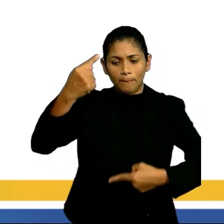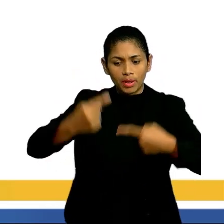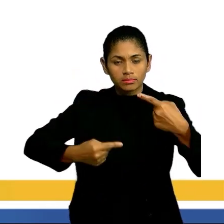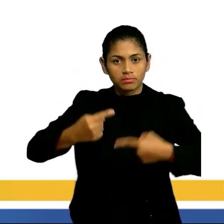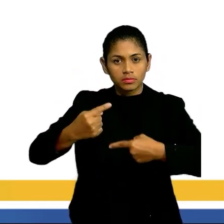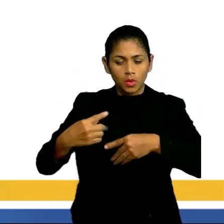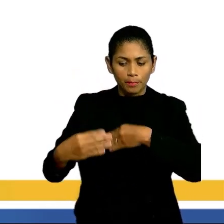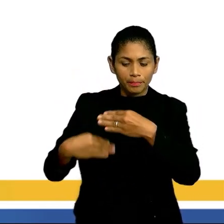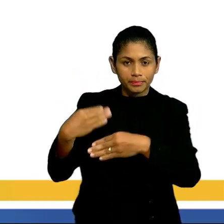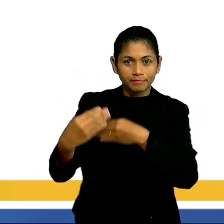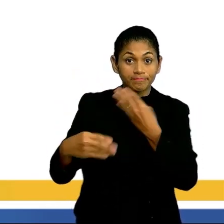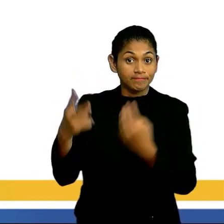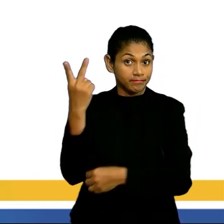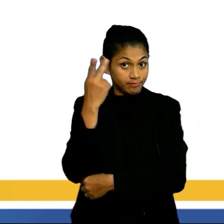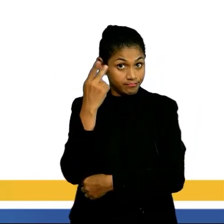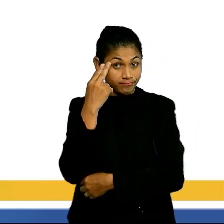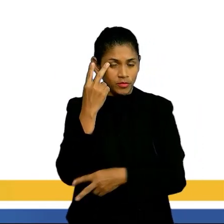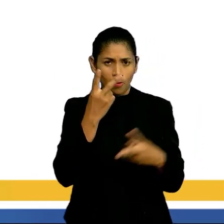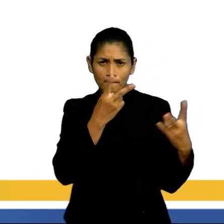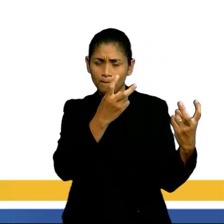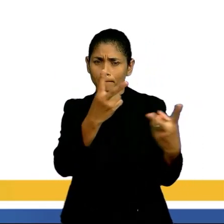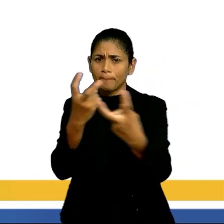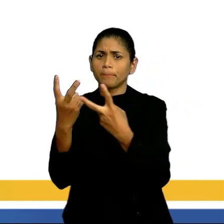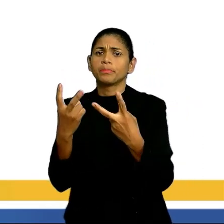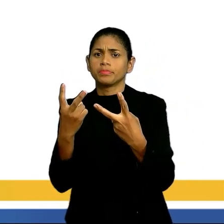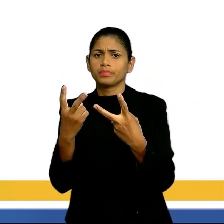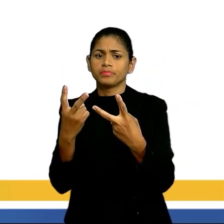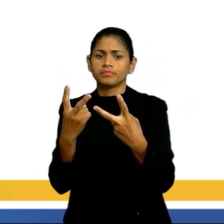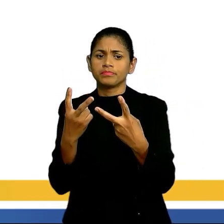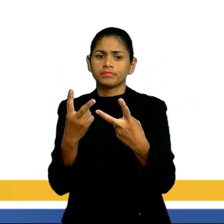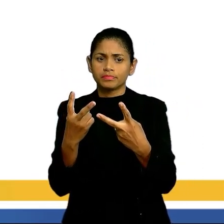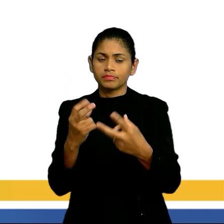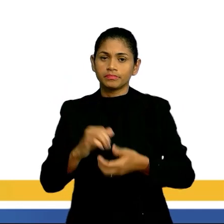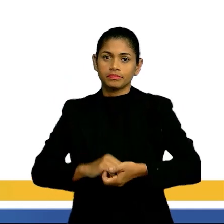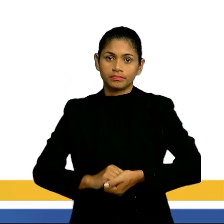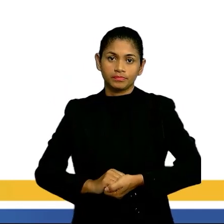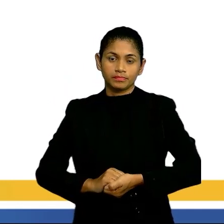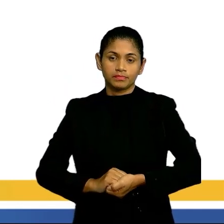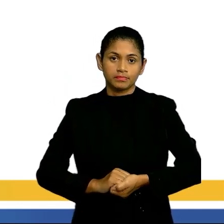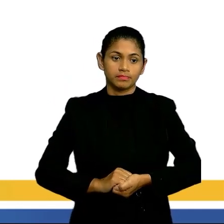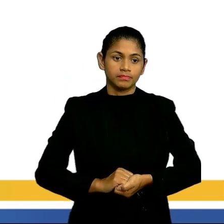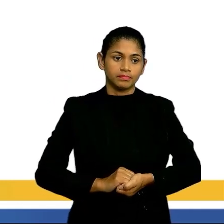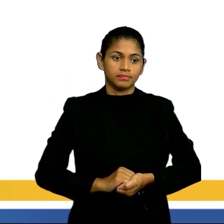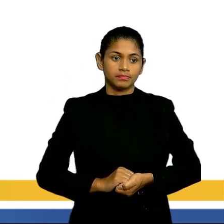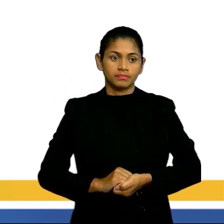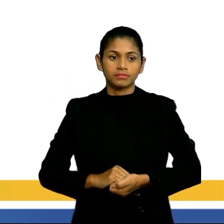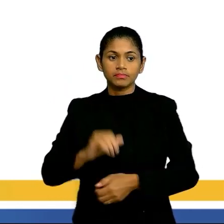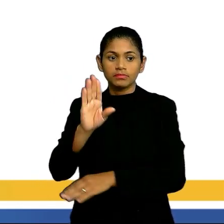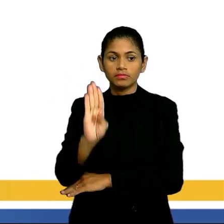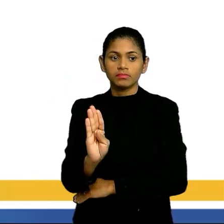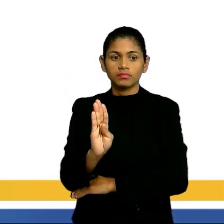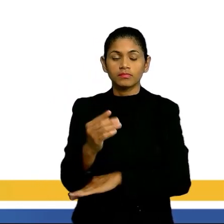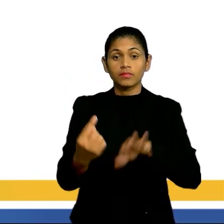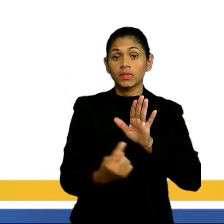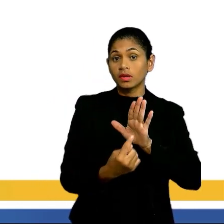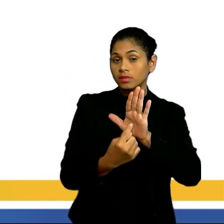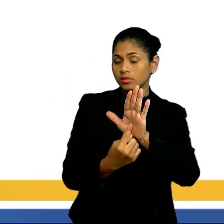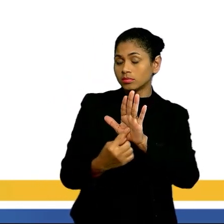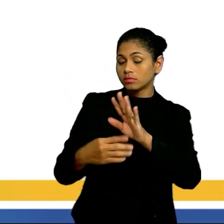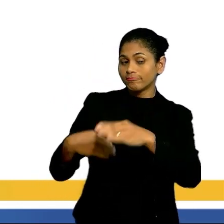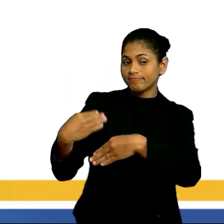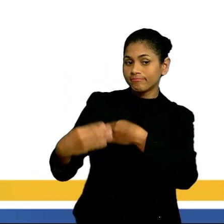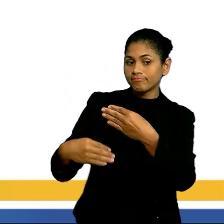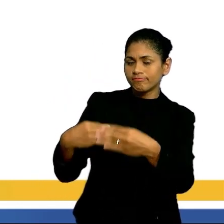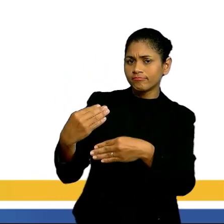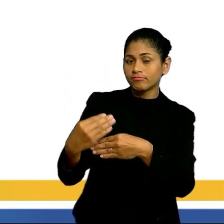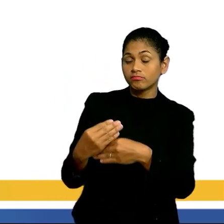naturais observados. E aí, esse aqui é o status da teoria da evolução hoje? Alternativa B mostra que a evolução